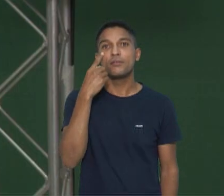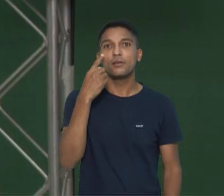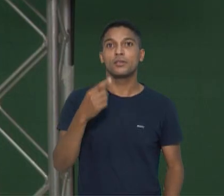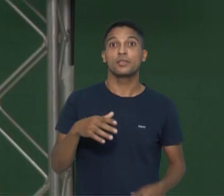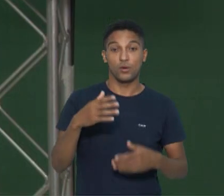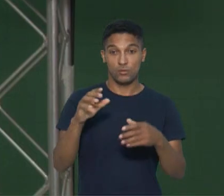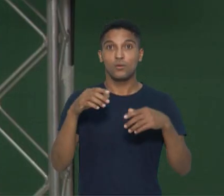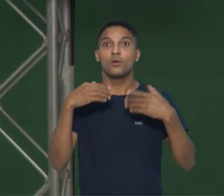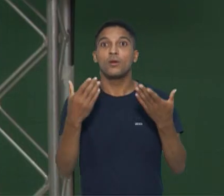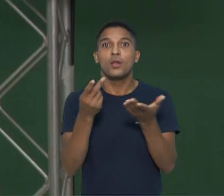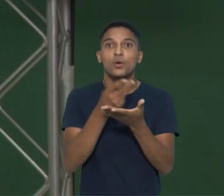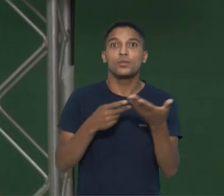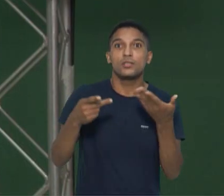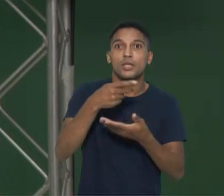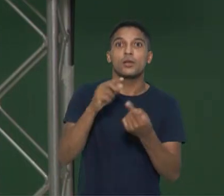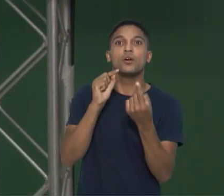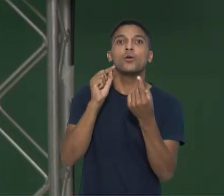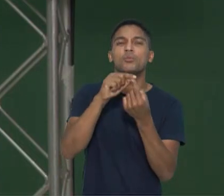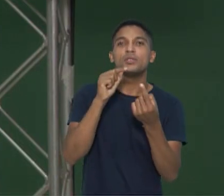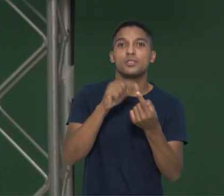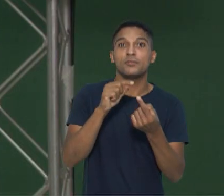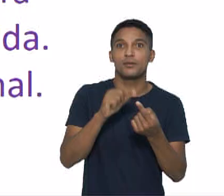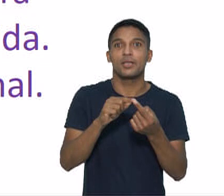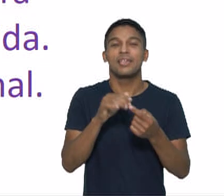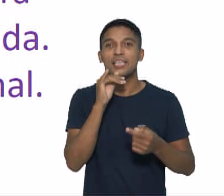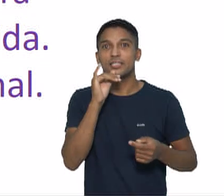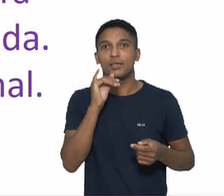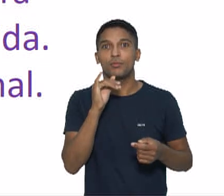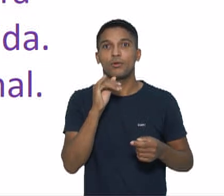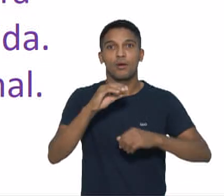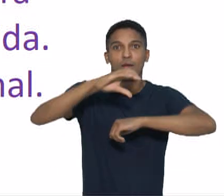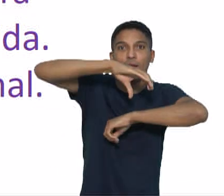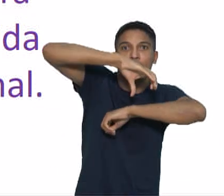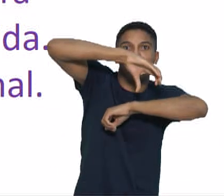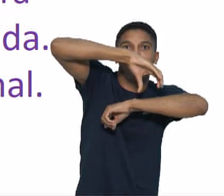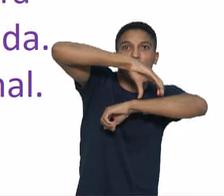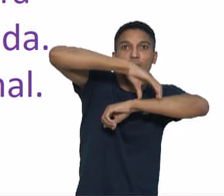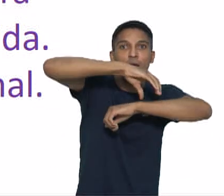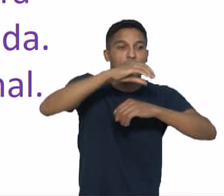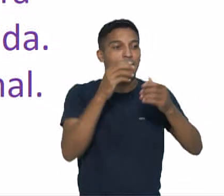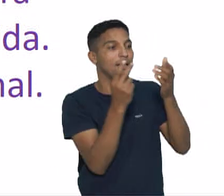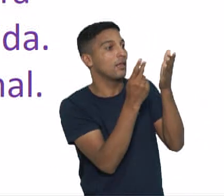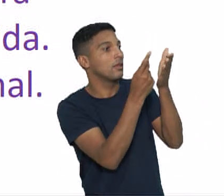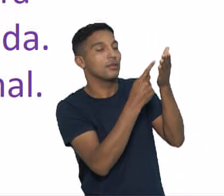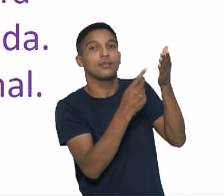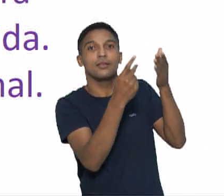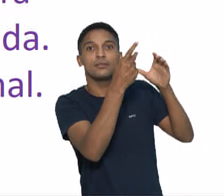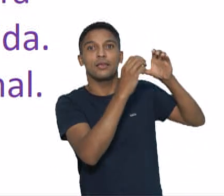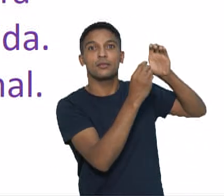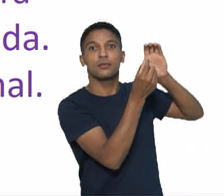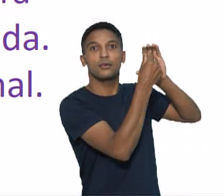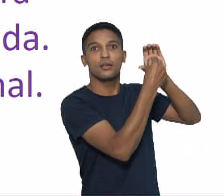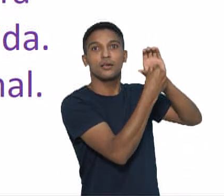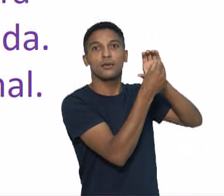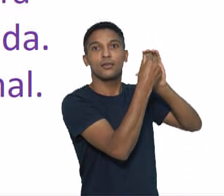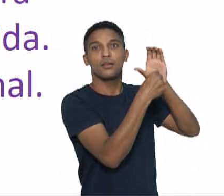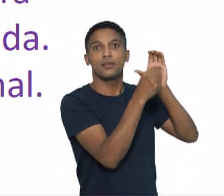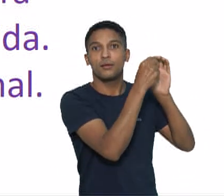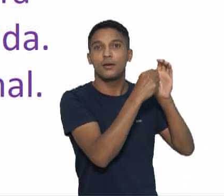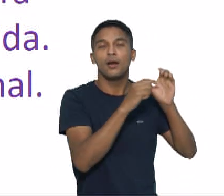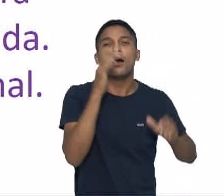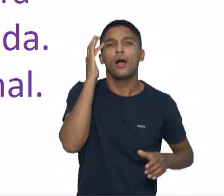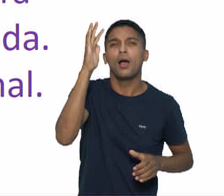O desenho tinha como função apreender o animal em um processo de magia, para que, no outro dia,